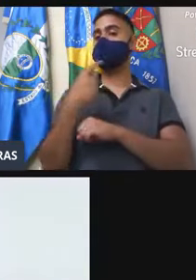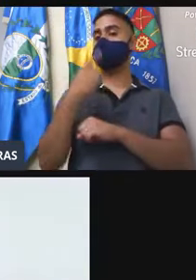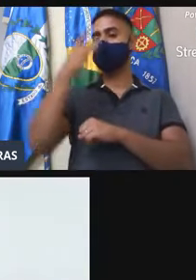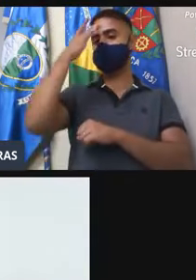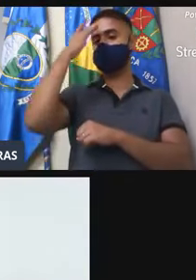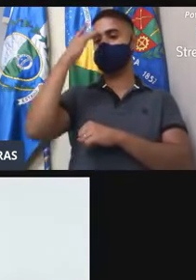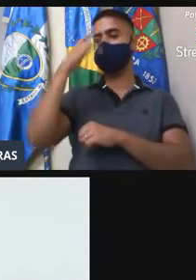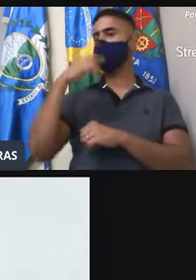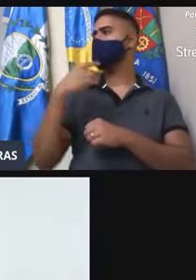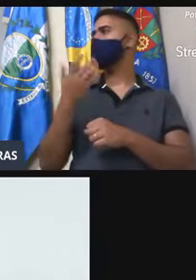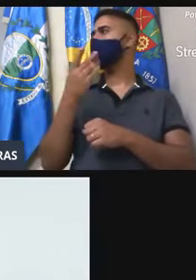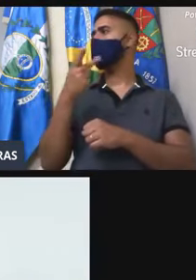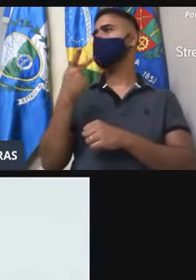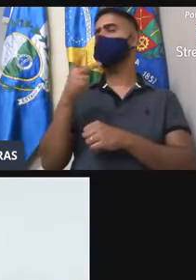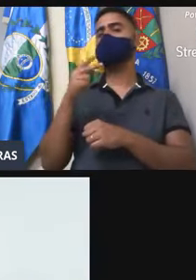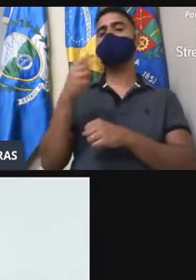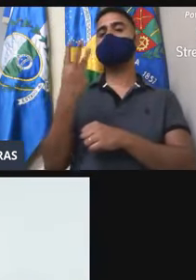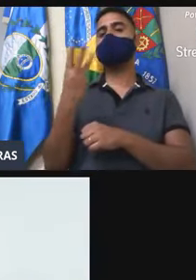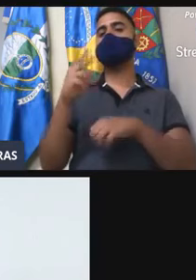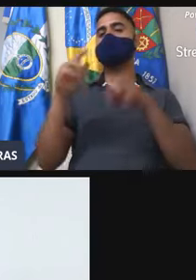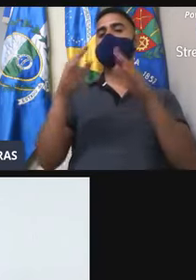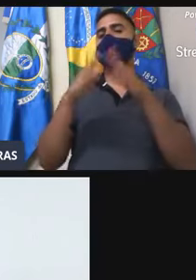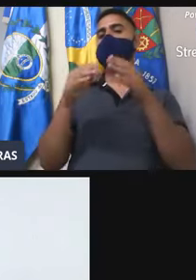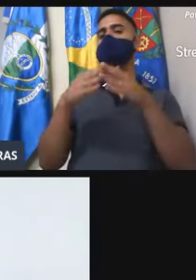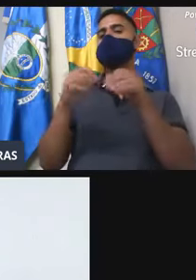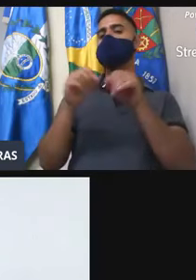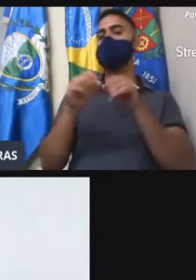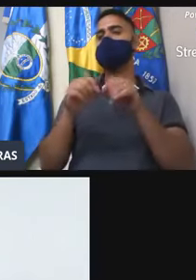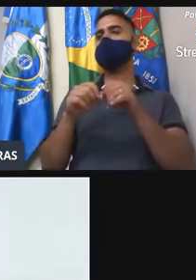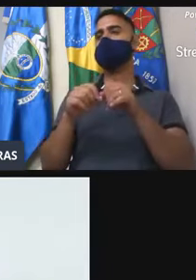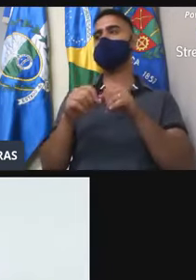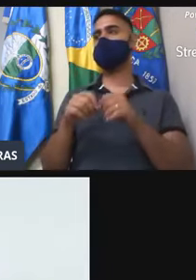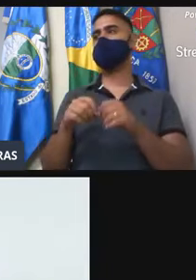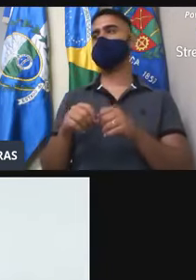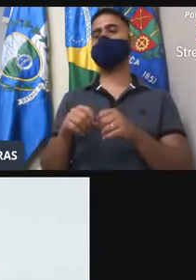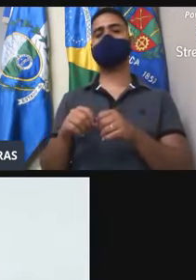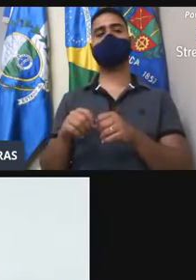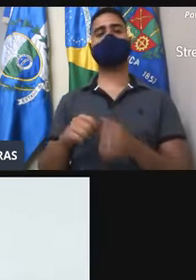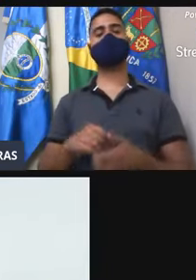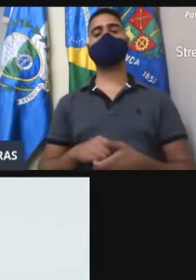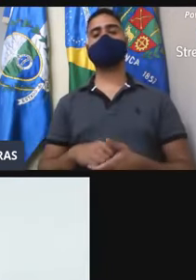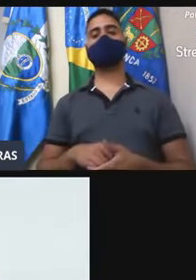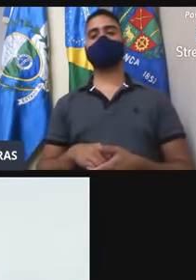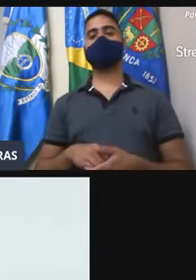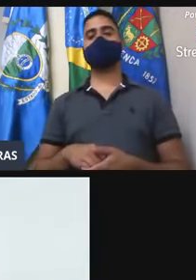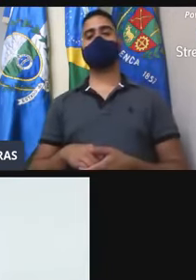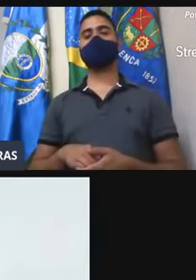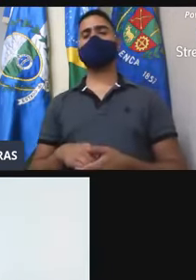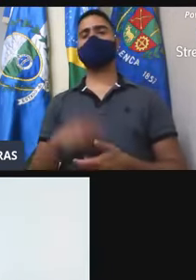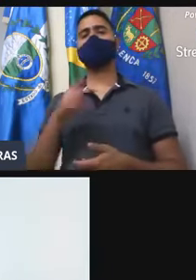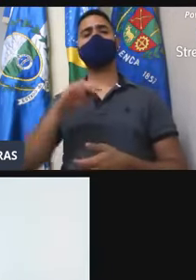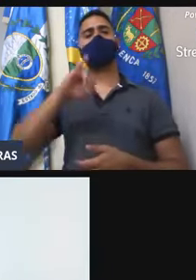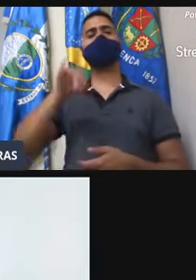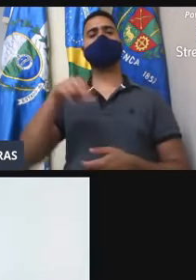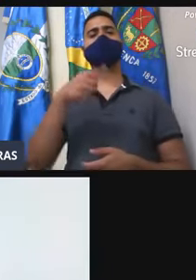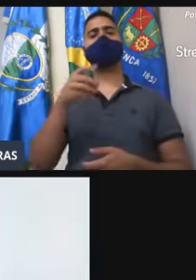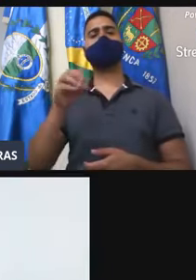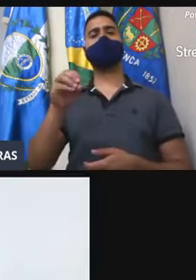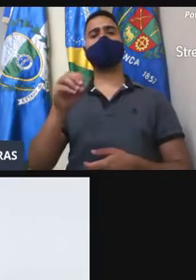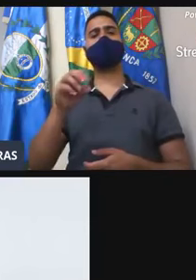hoje sobre 3 requerimentos. O primeiro que fiz, Silvio, foi para João Honório, localizado em João Honório